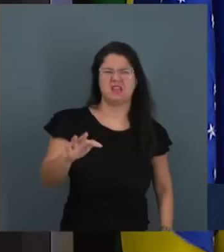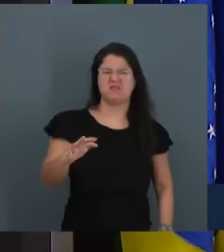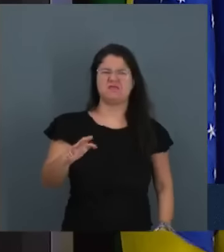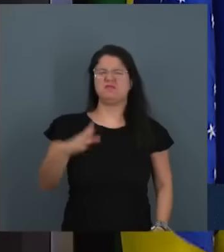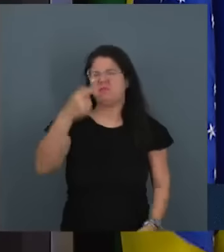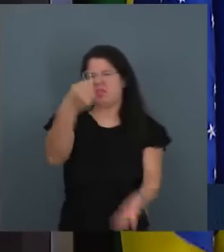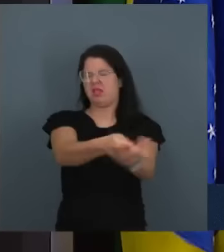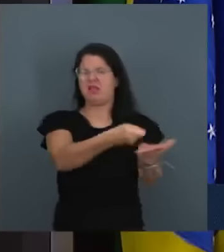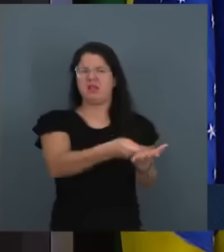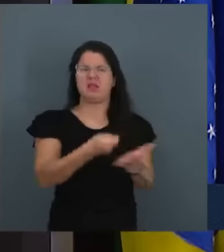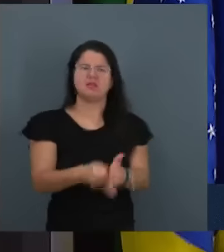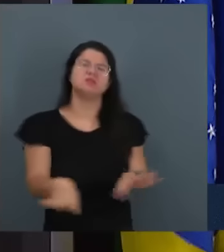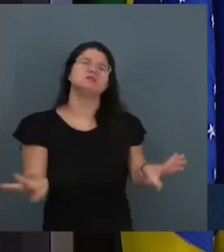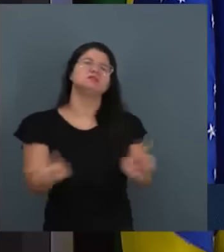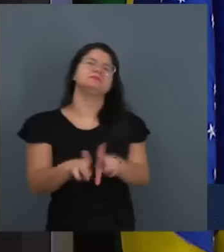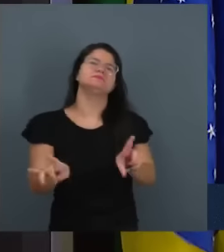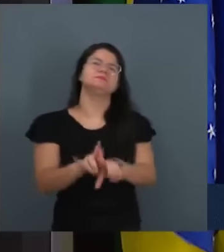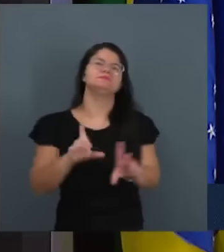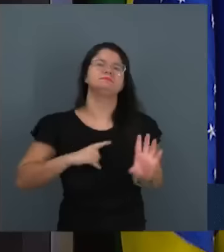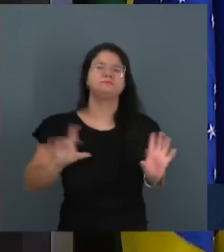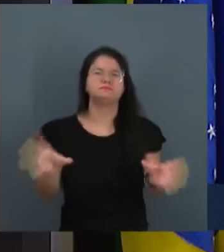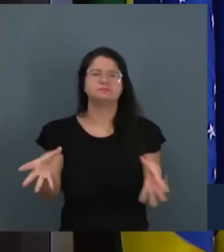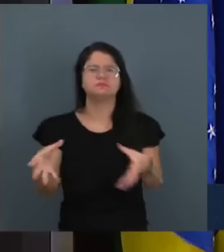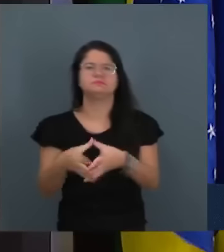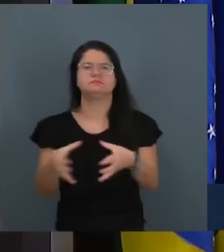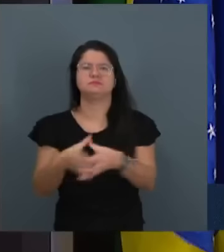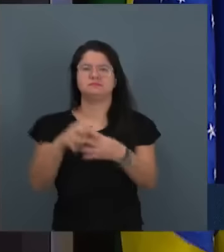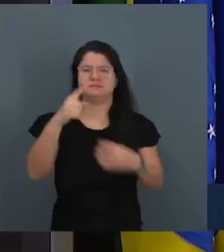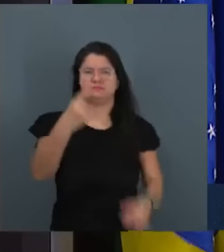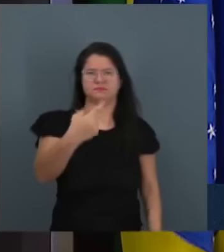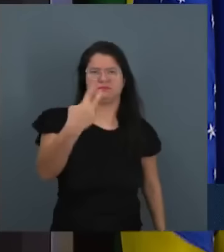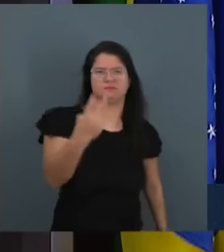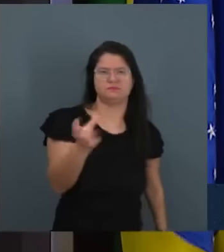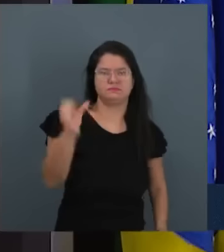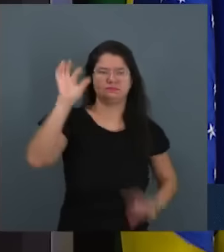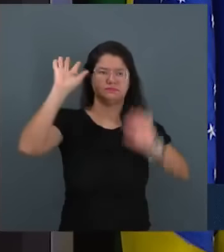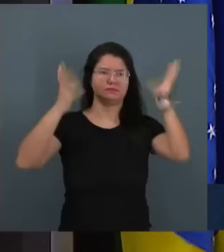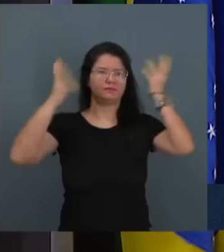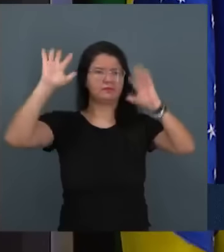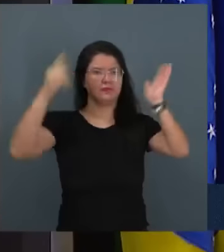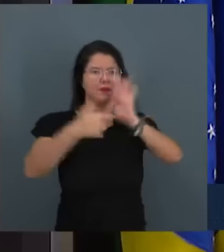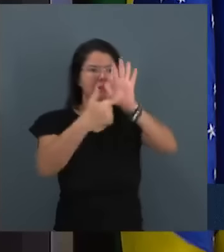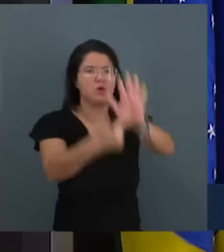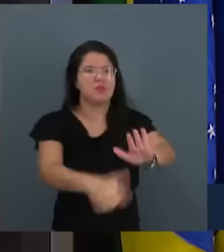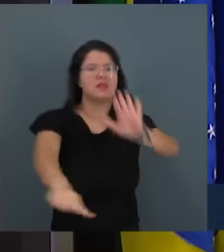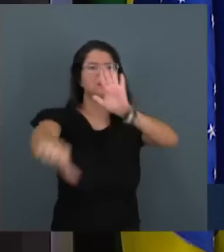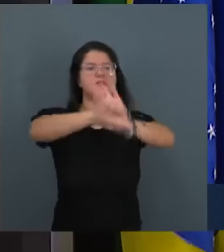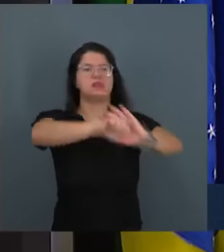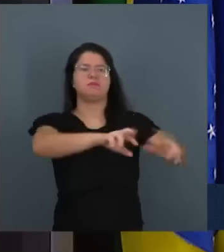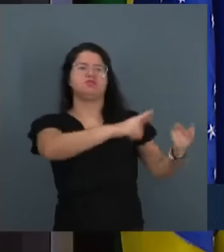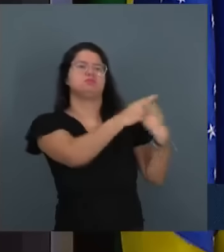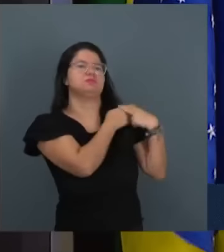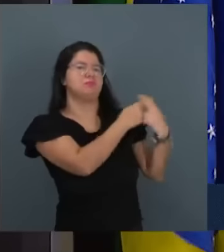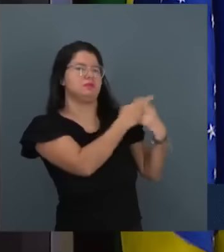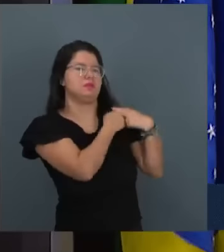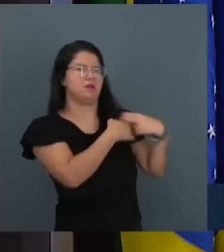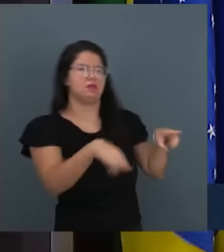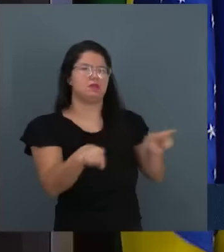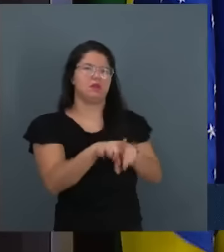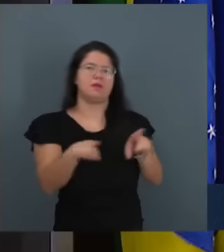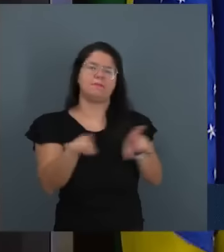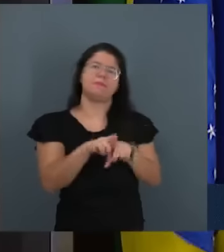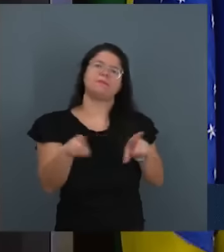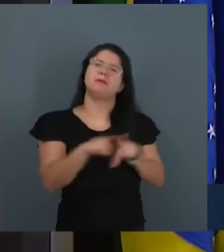juristas, conseguiu reunir num dossiê 126 situações que configuram crime de responsabilidade e descumprimento